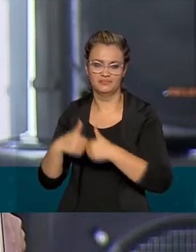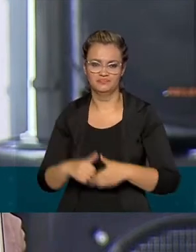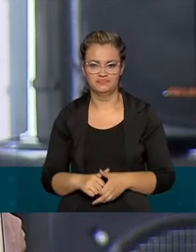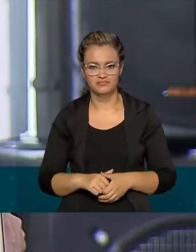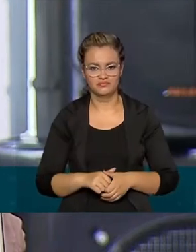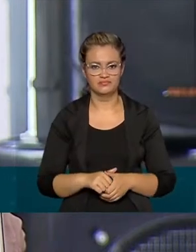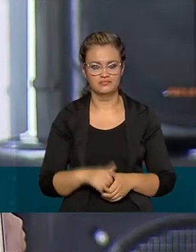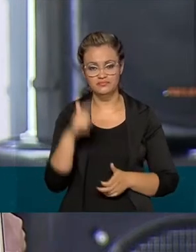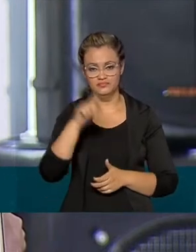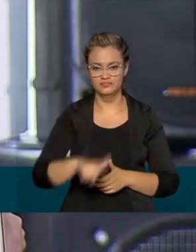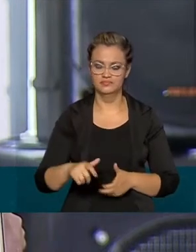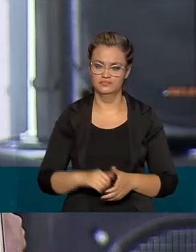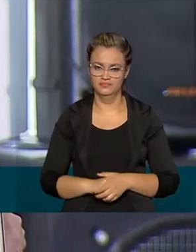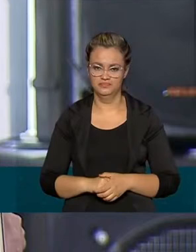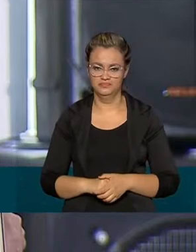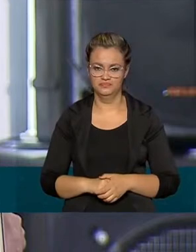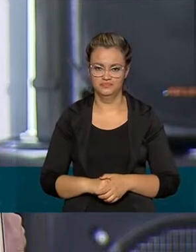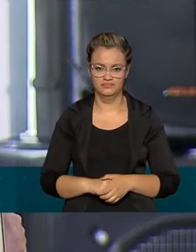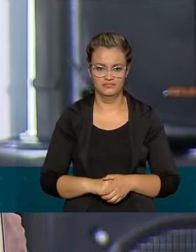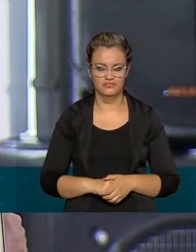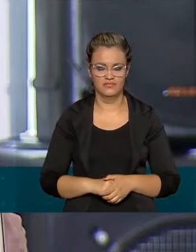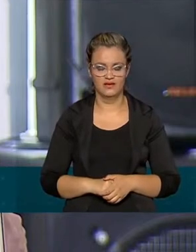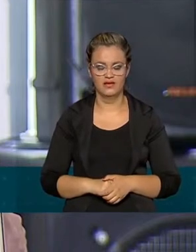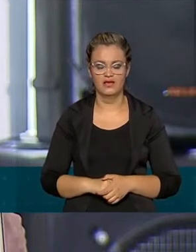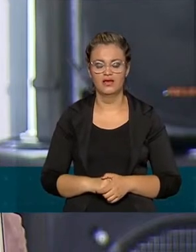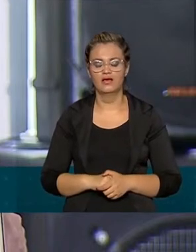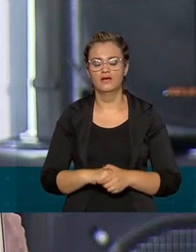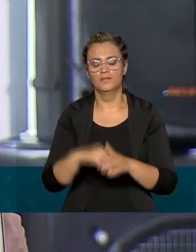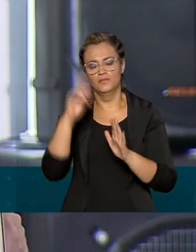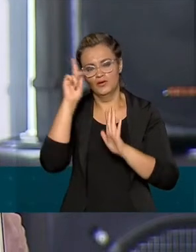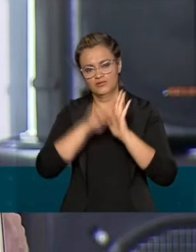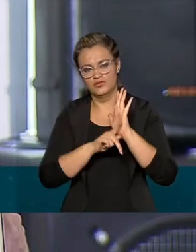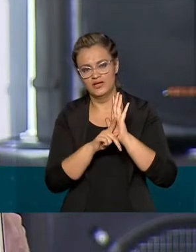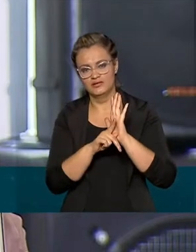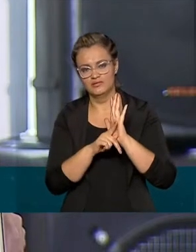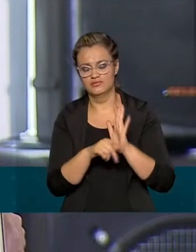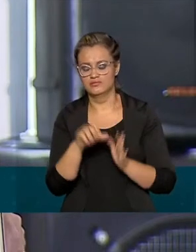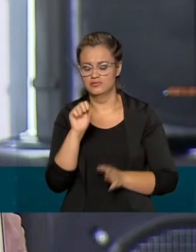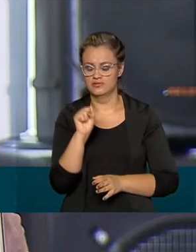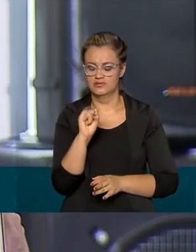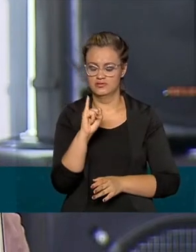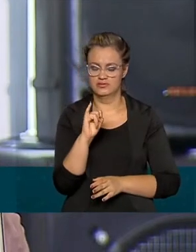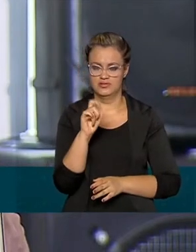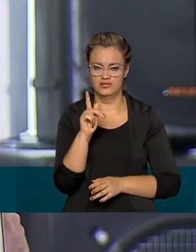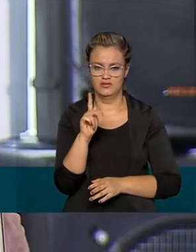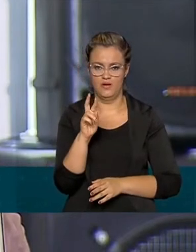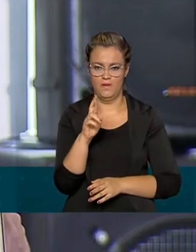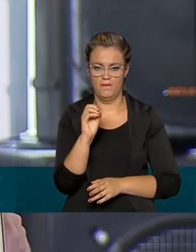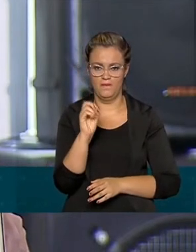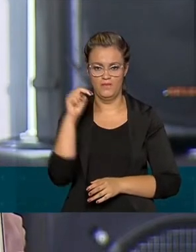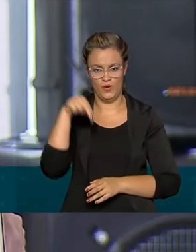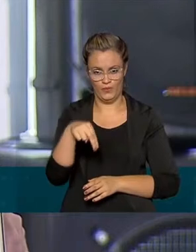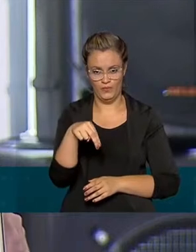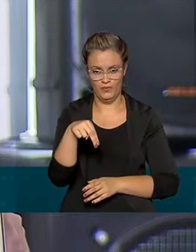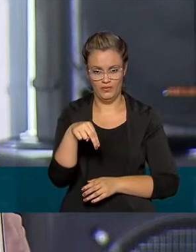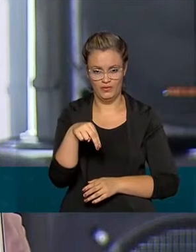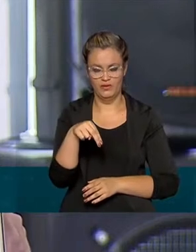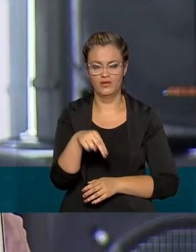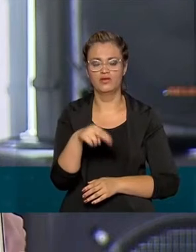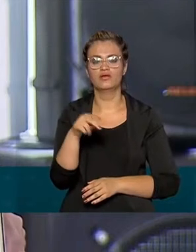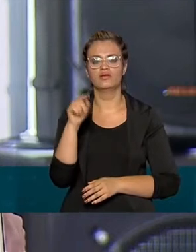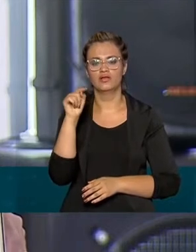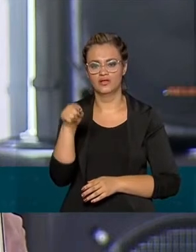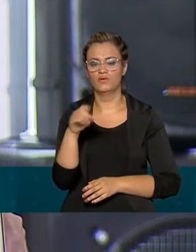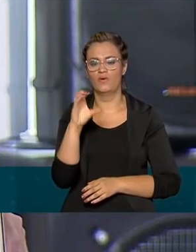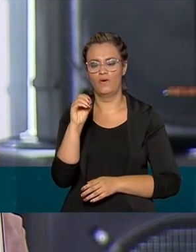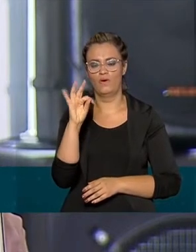Além disso, a execução do projeto SISPRON, Sistema de Prontidão, conduzido pelo